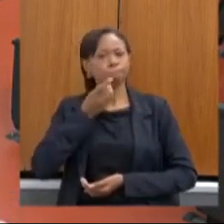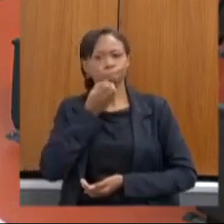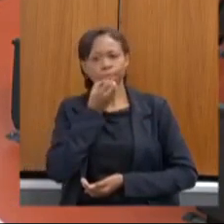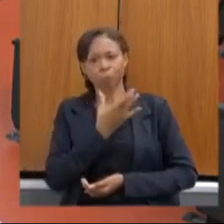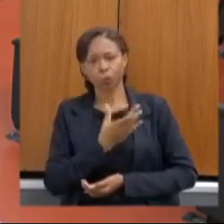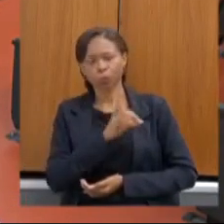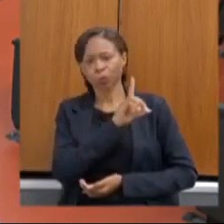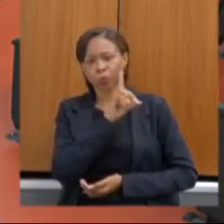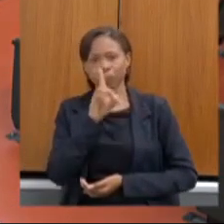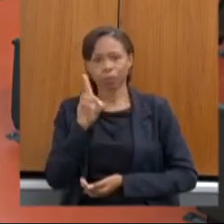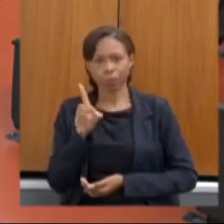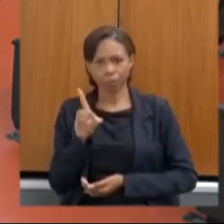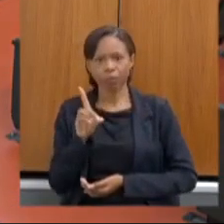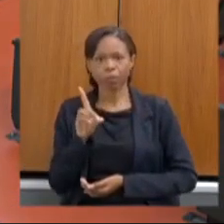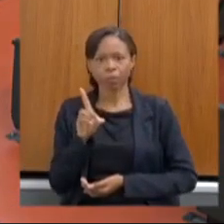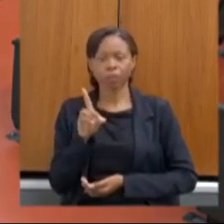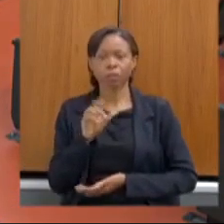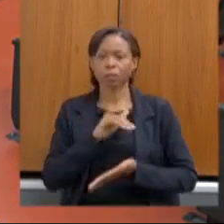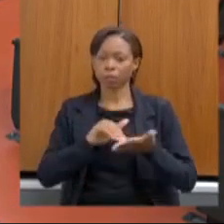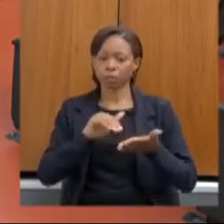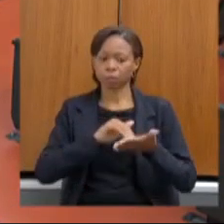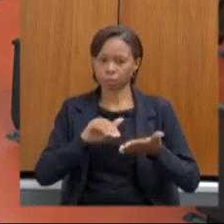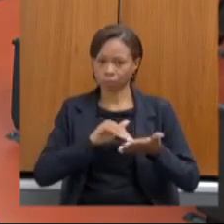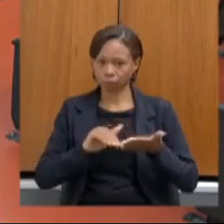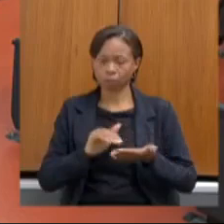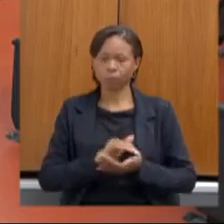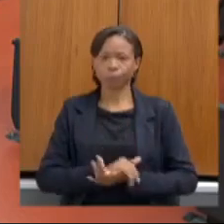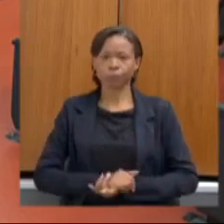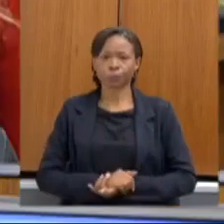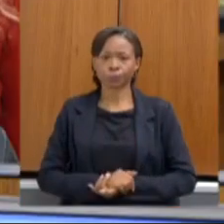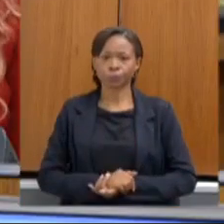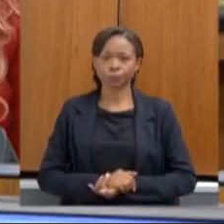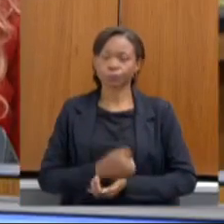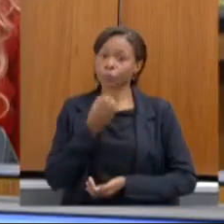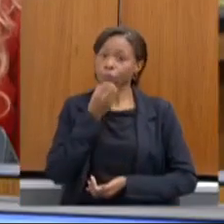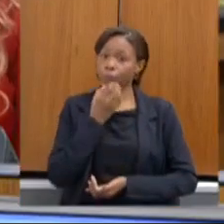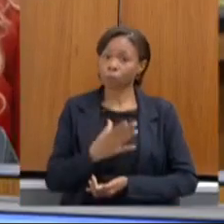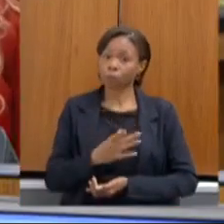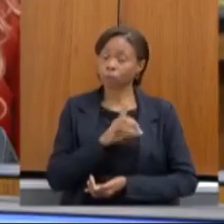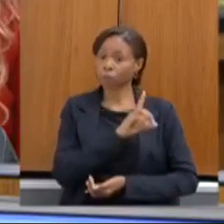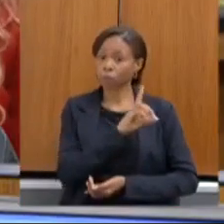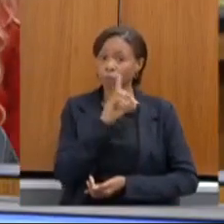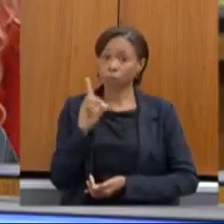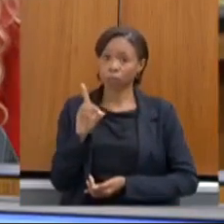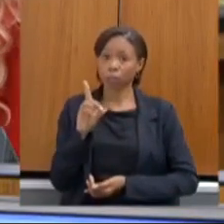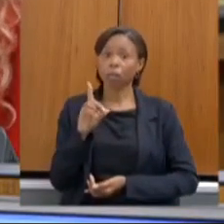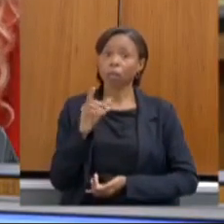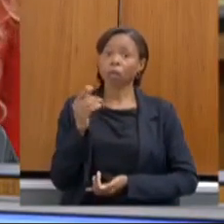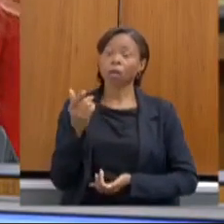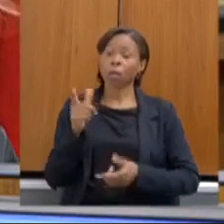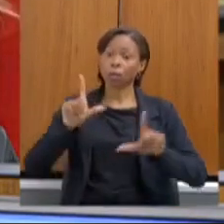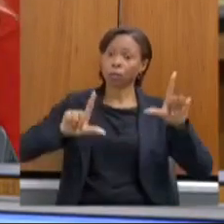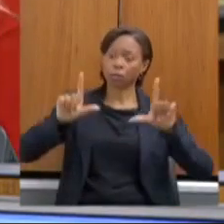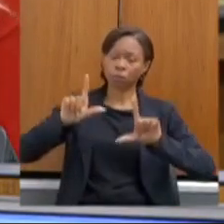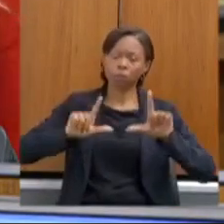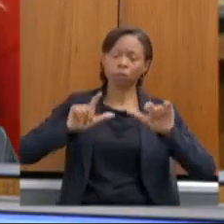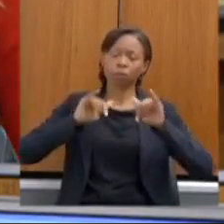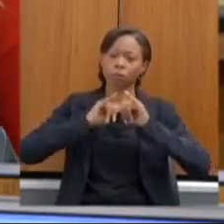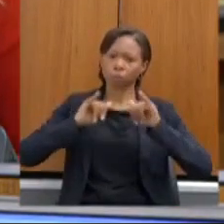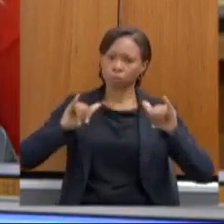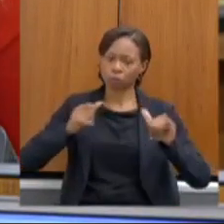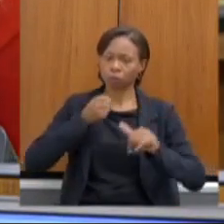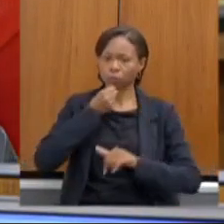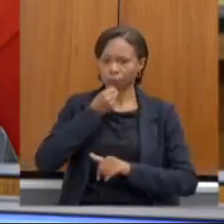bom dia ao subsecretário Bom dia imprensa que nos acompanha